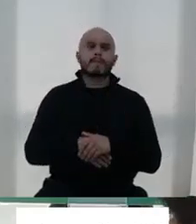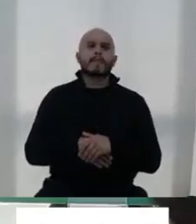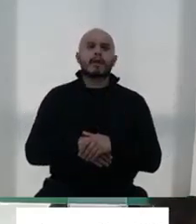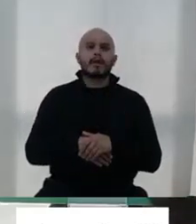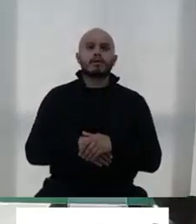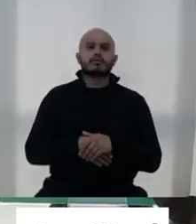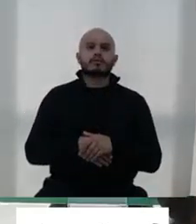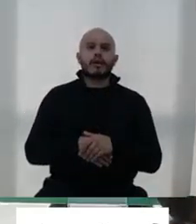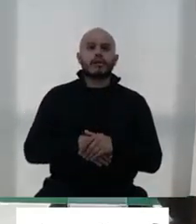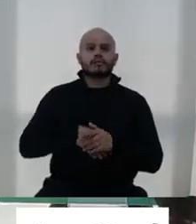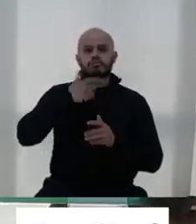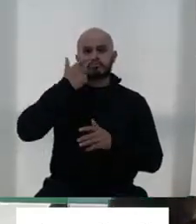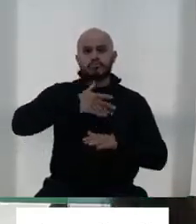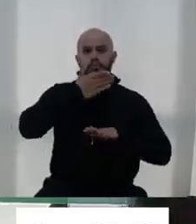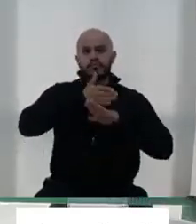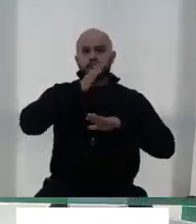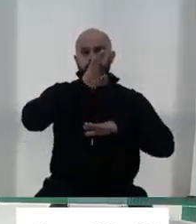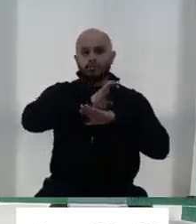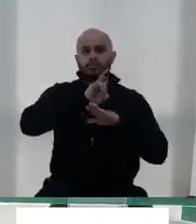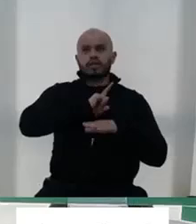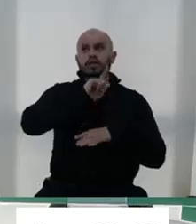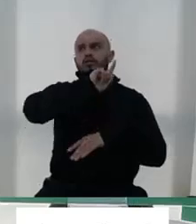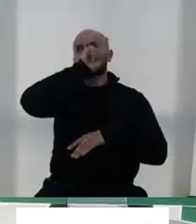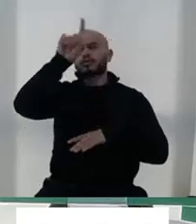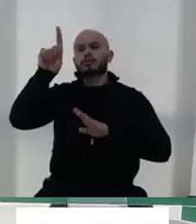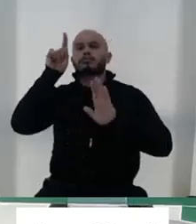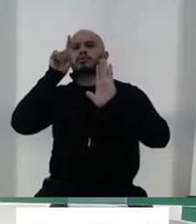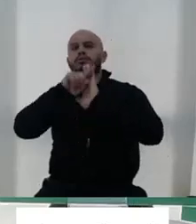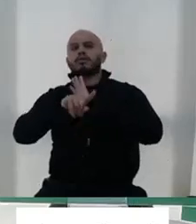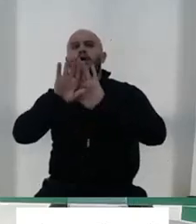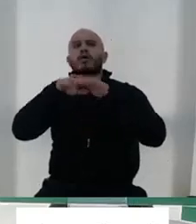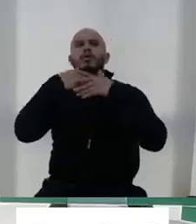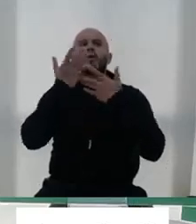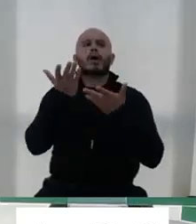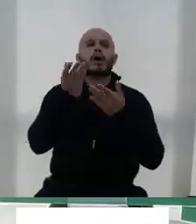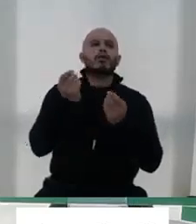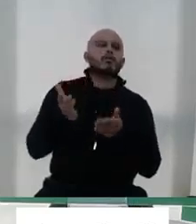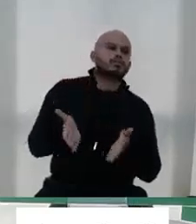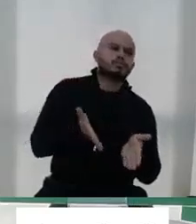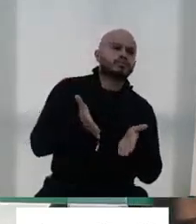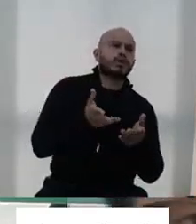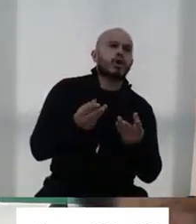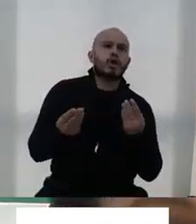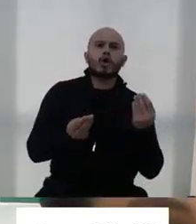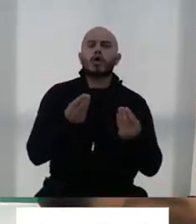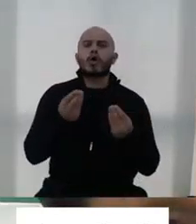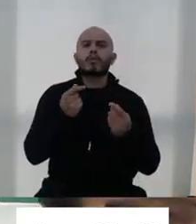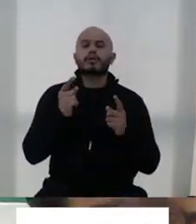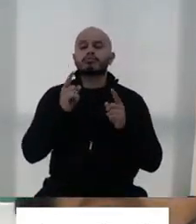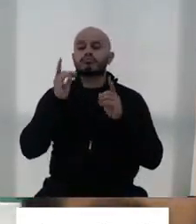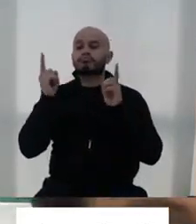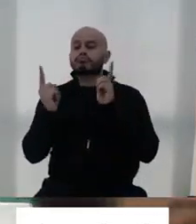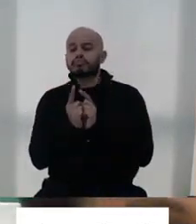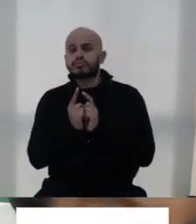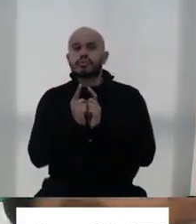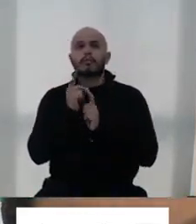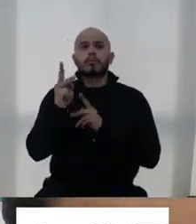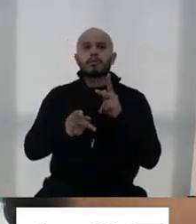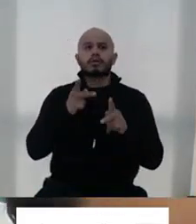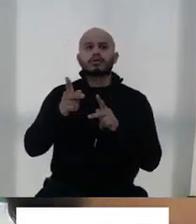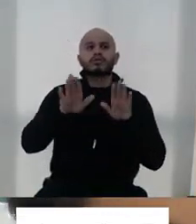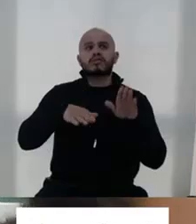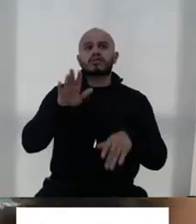pelos estagiários na defensoria, né, de ter que perguntar ao defensor qual seria o direcionamento, sob pena da gente chegar para a população e afirmar algo que